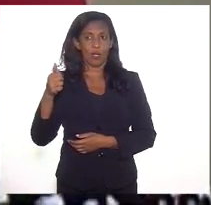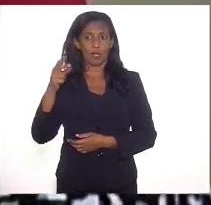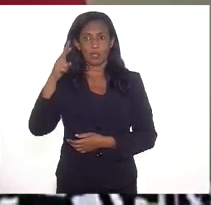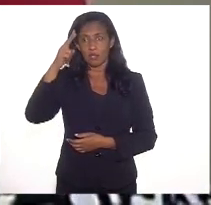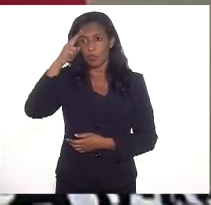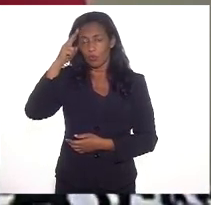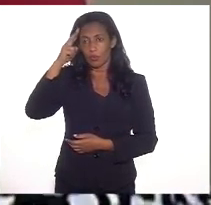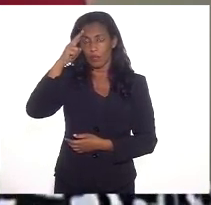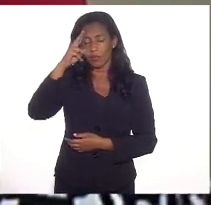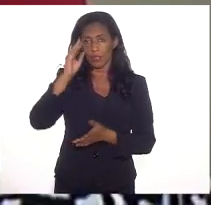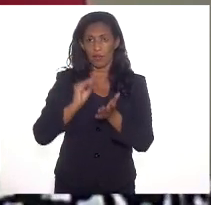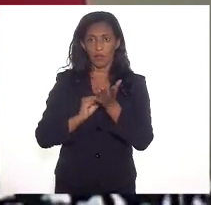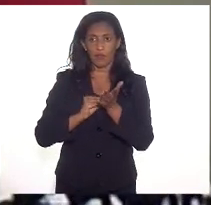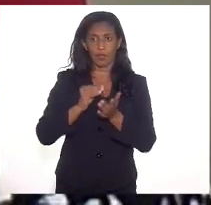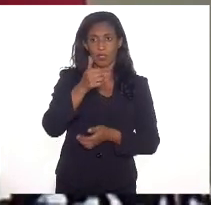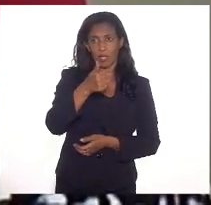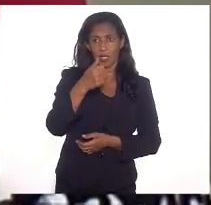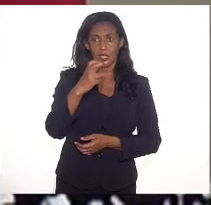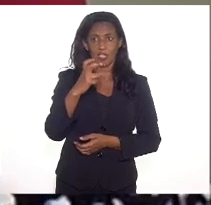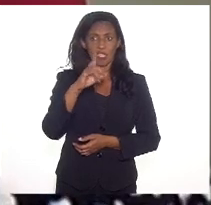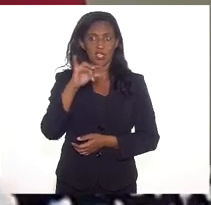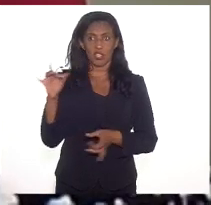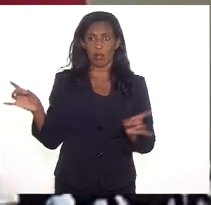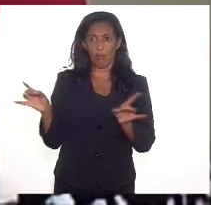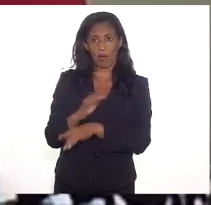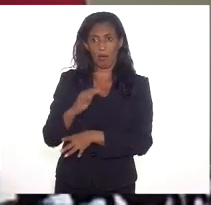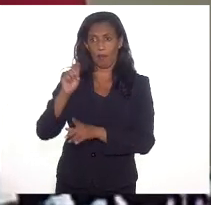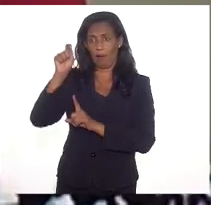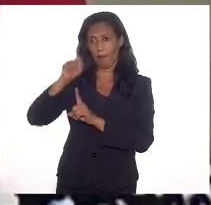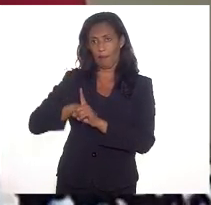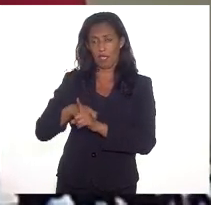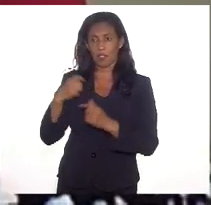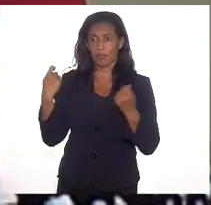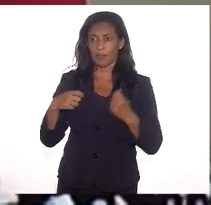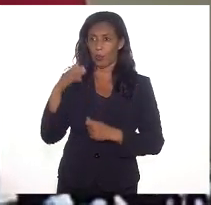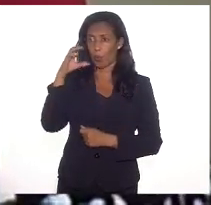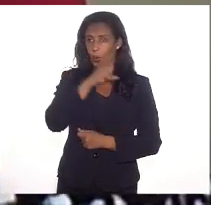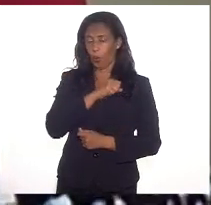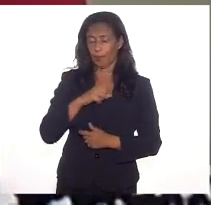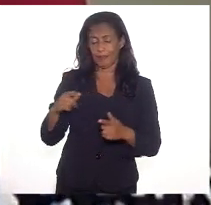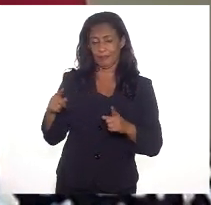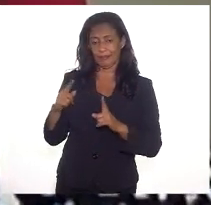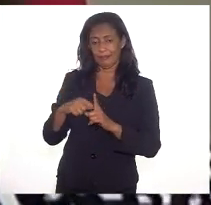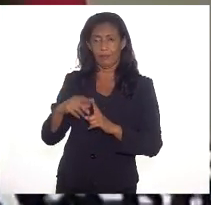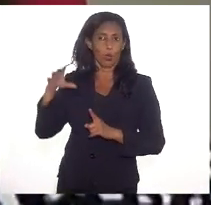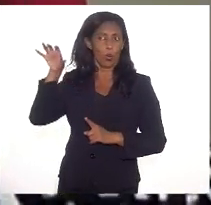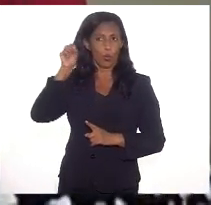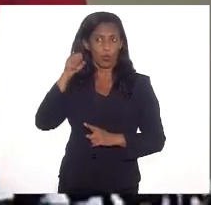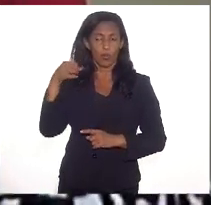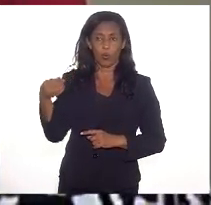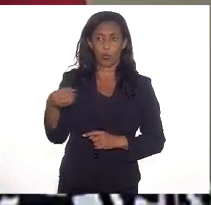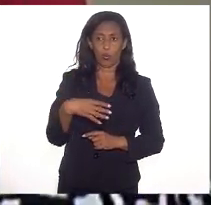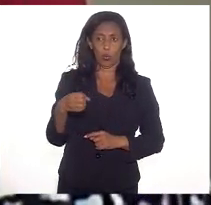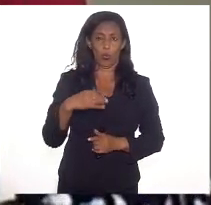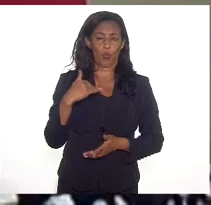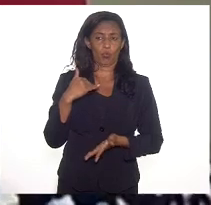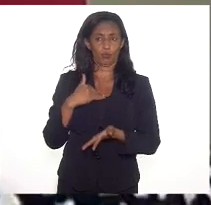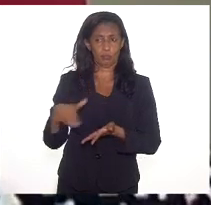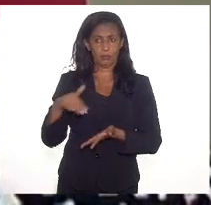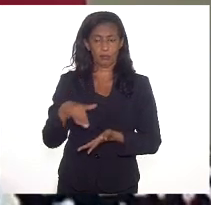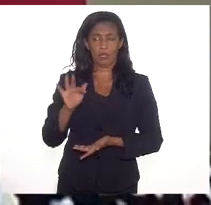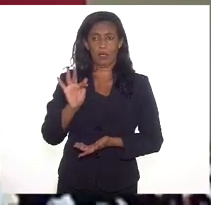dias desse termo final. Então, precisamos, acho muito pertinente ouvir o novo